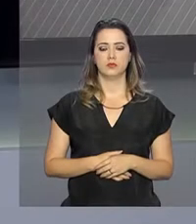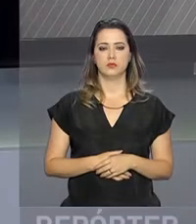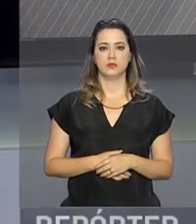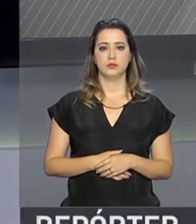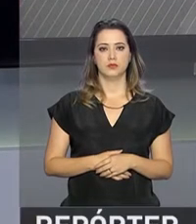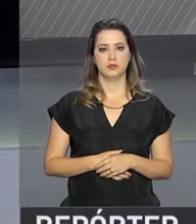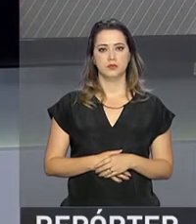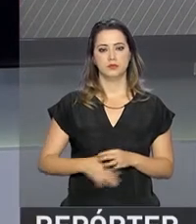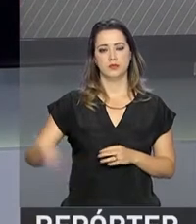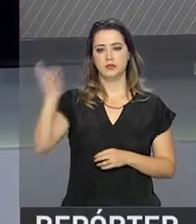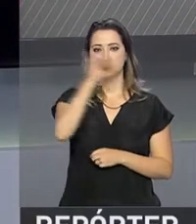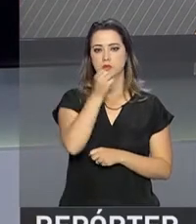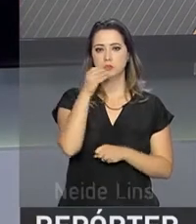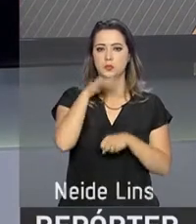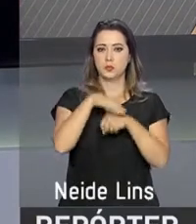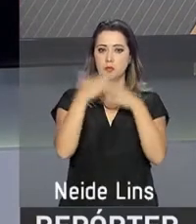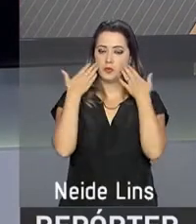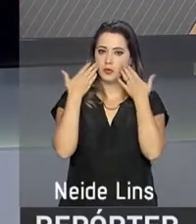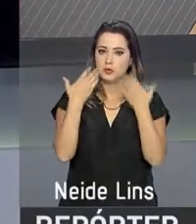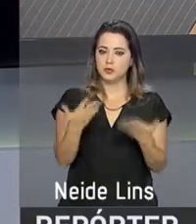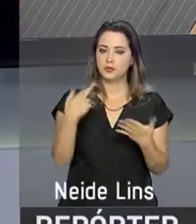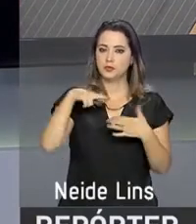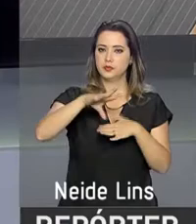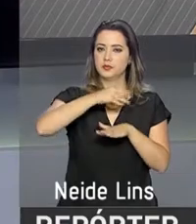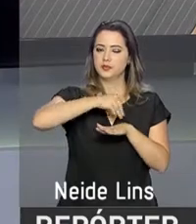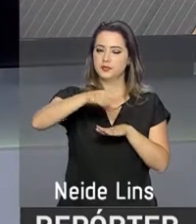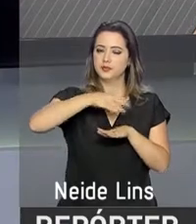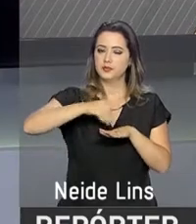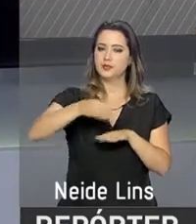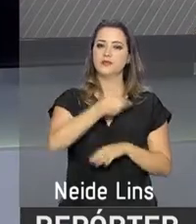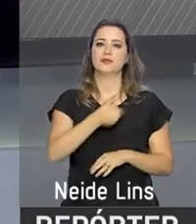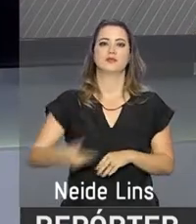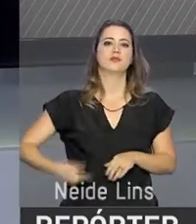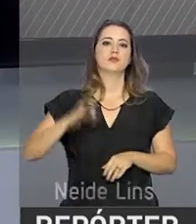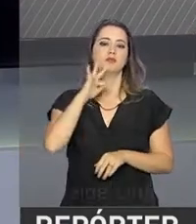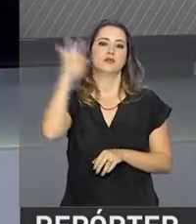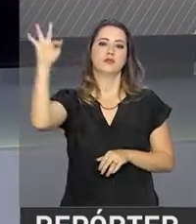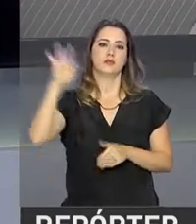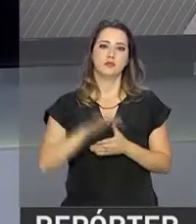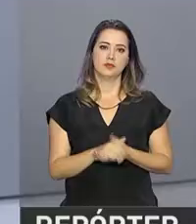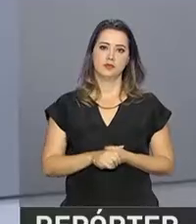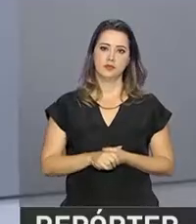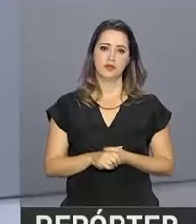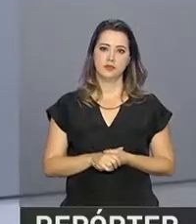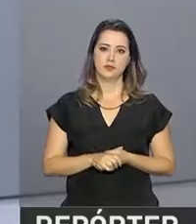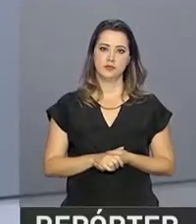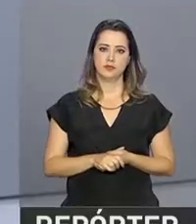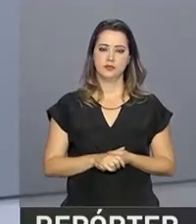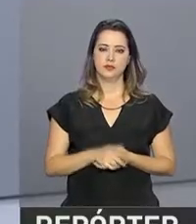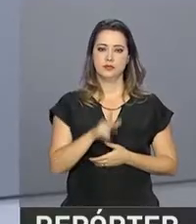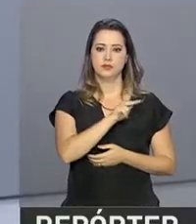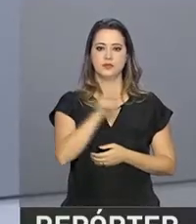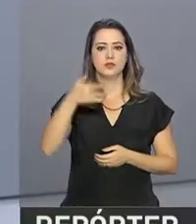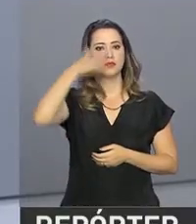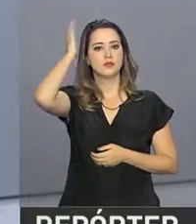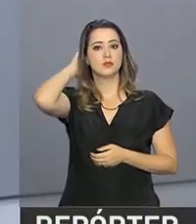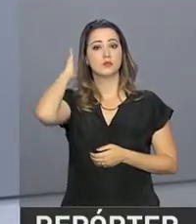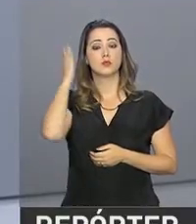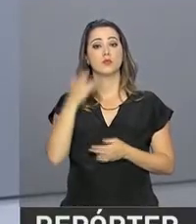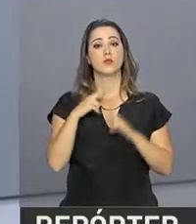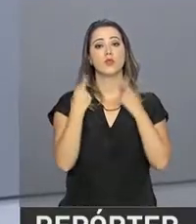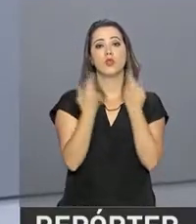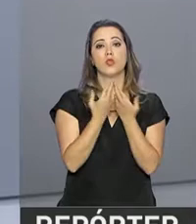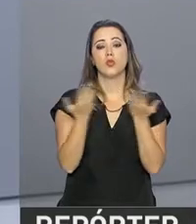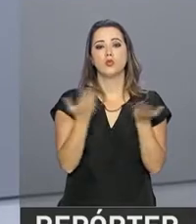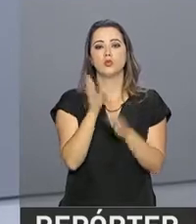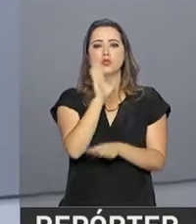olá boa noite no ar repórter e br com as notícias do governo federal o presidente michel temer se